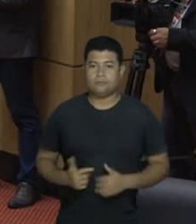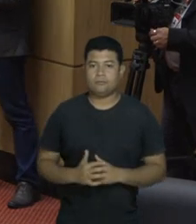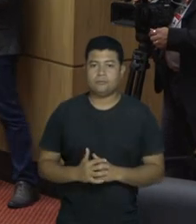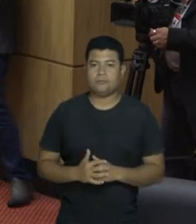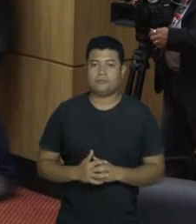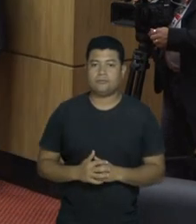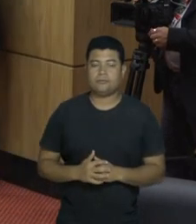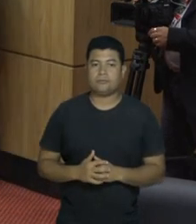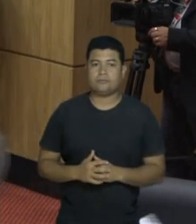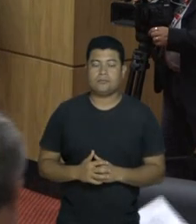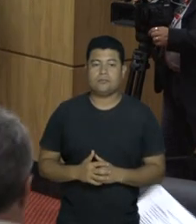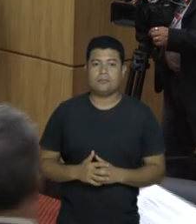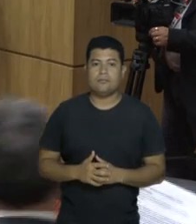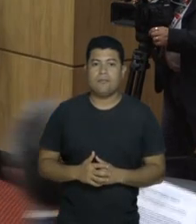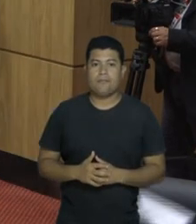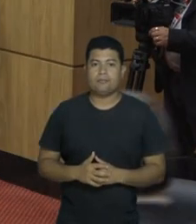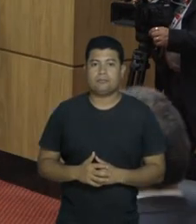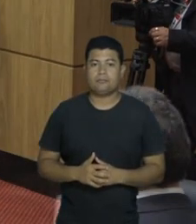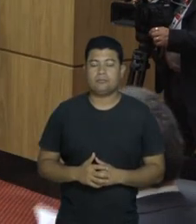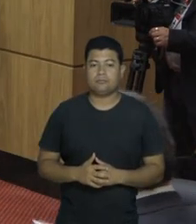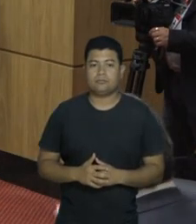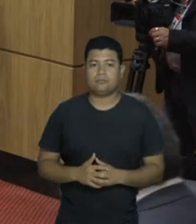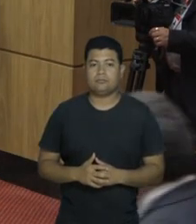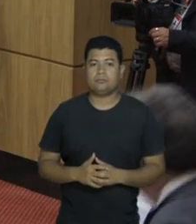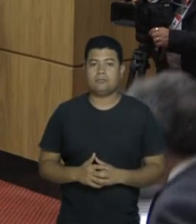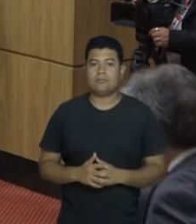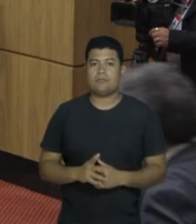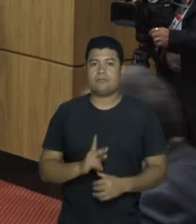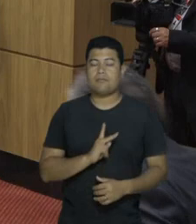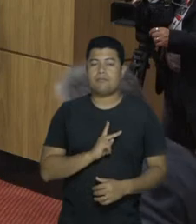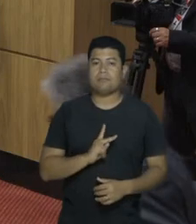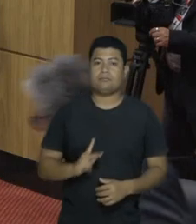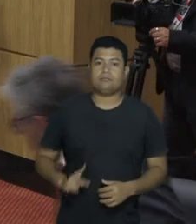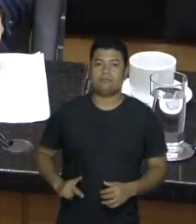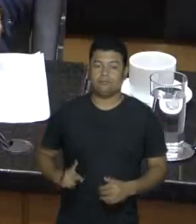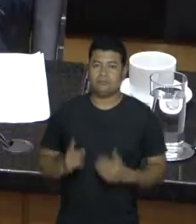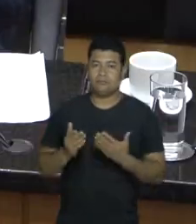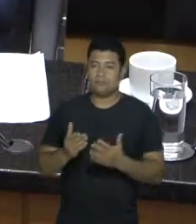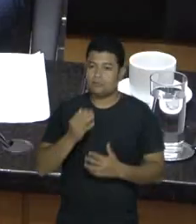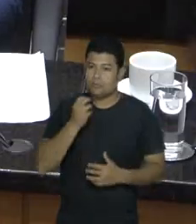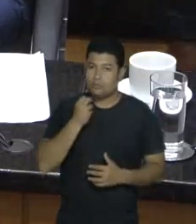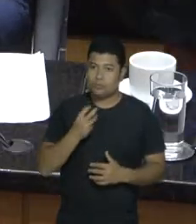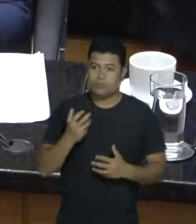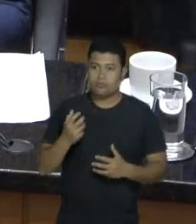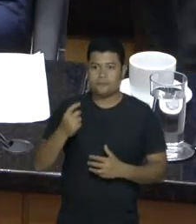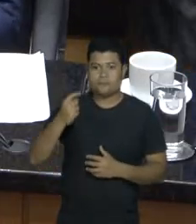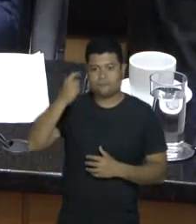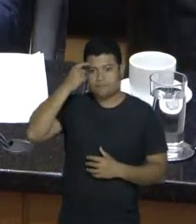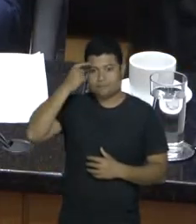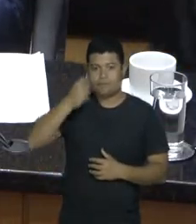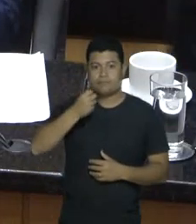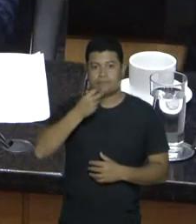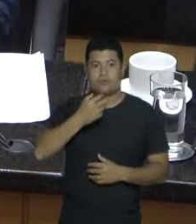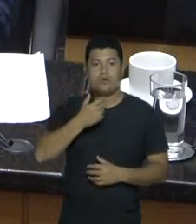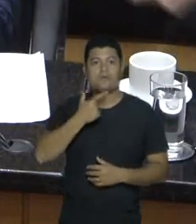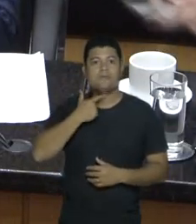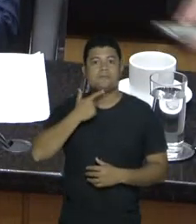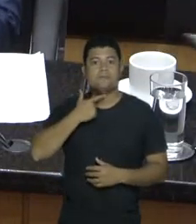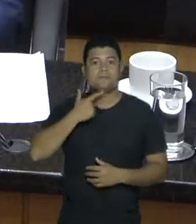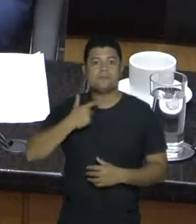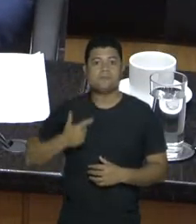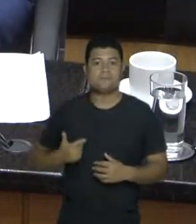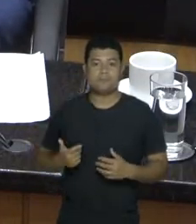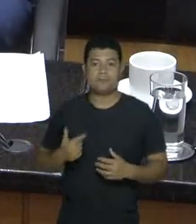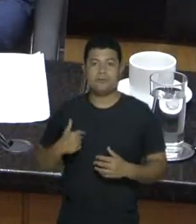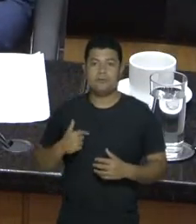Ótimo. Presidente, que pese a boa intenção da autora e do relator, é assumir que tem droga